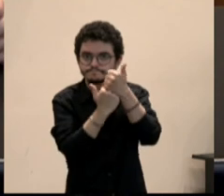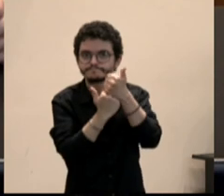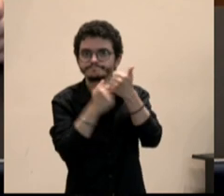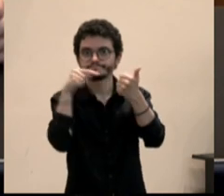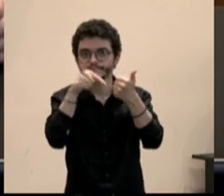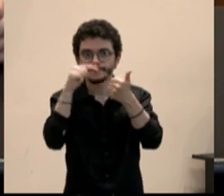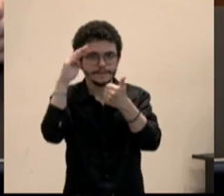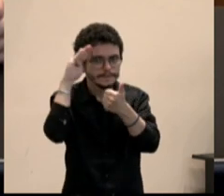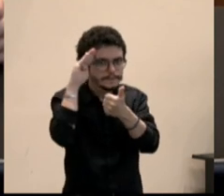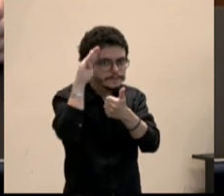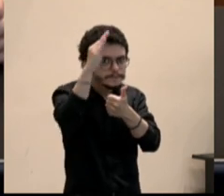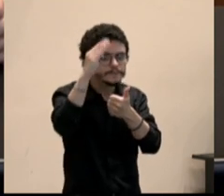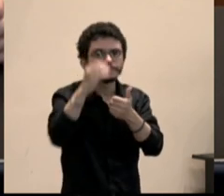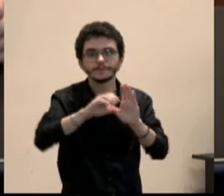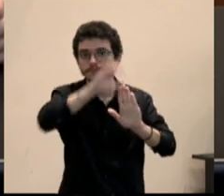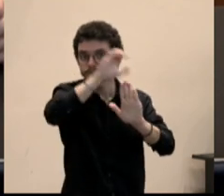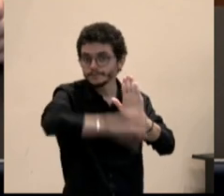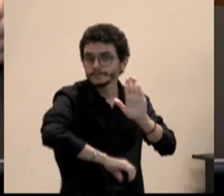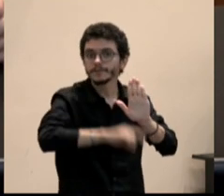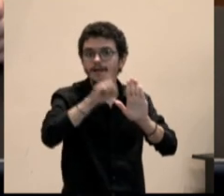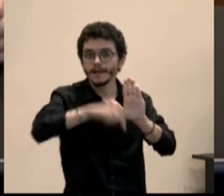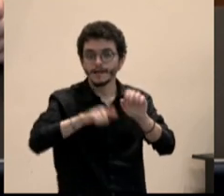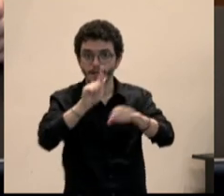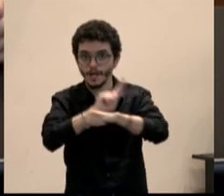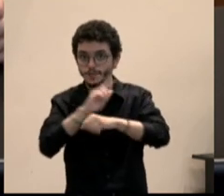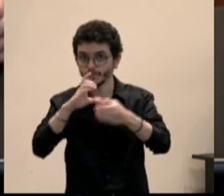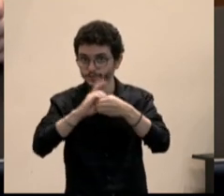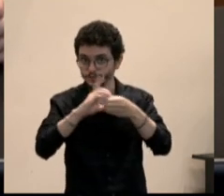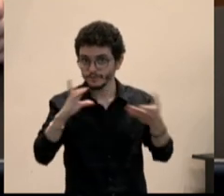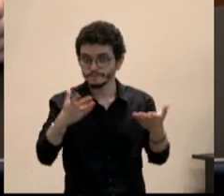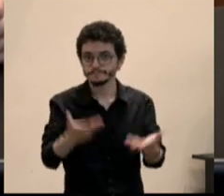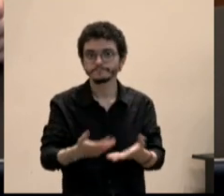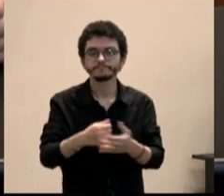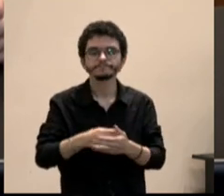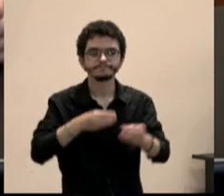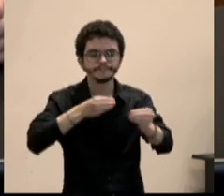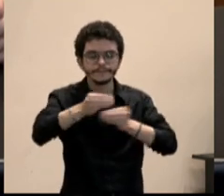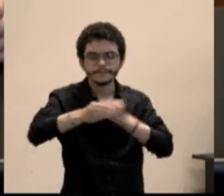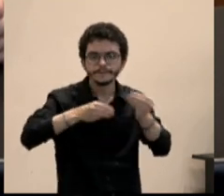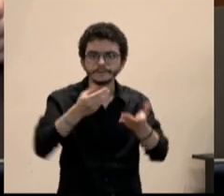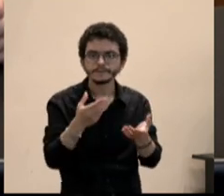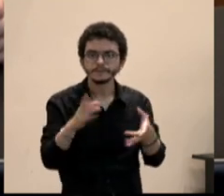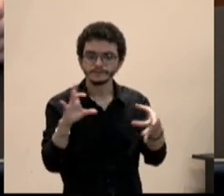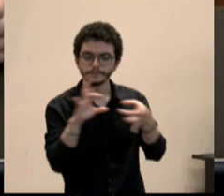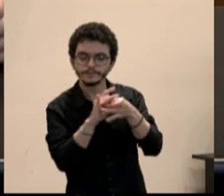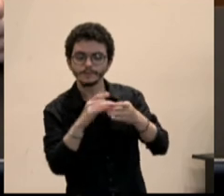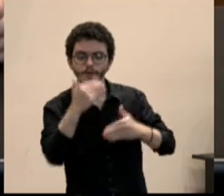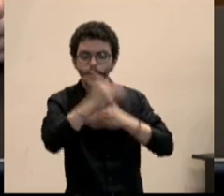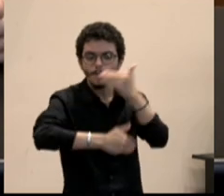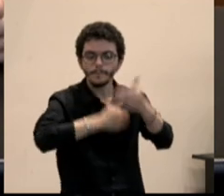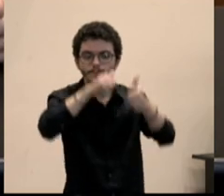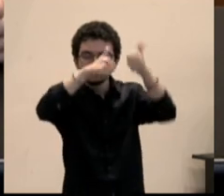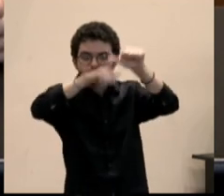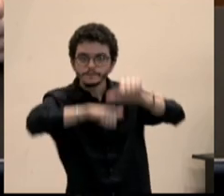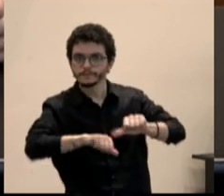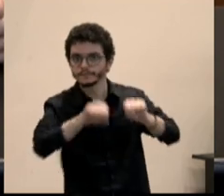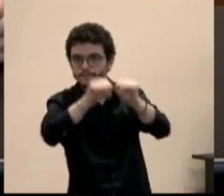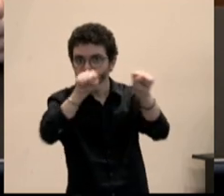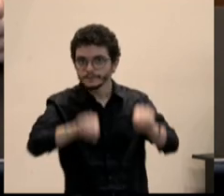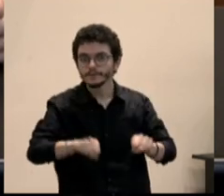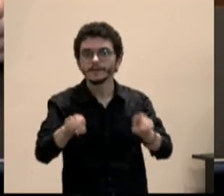princípio constitucional que é a gestão democrática, articulada a processos avaliativos dos sistemas